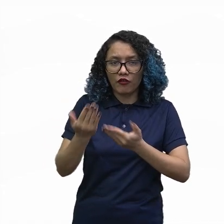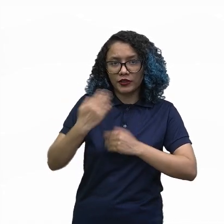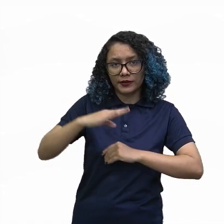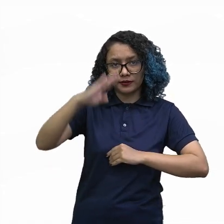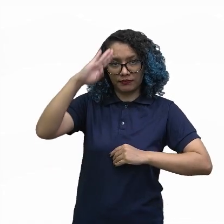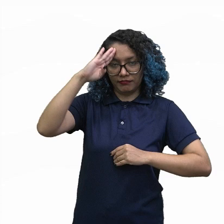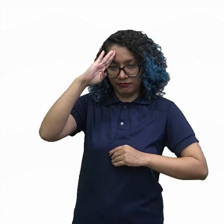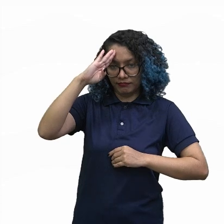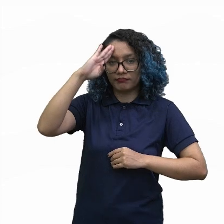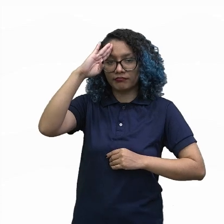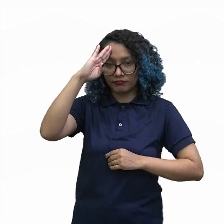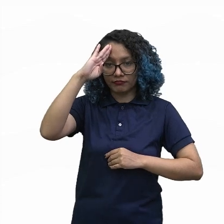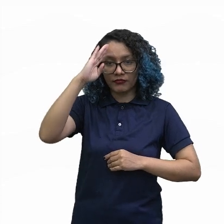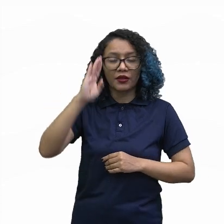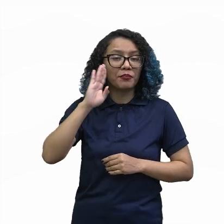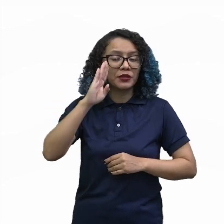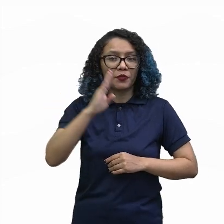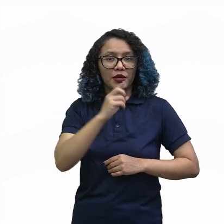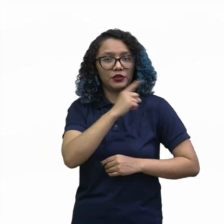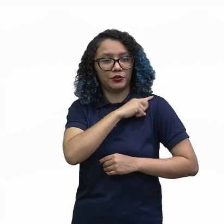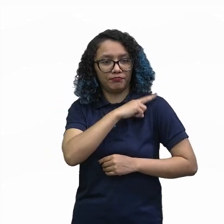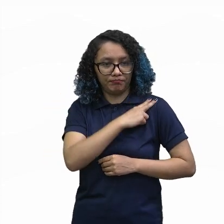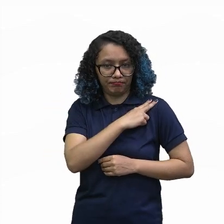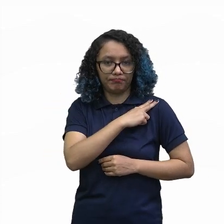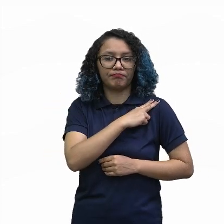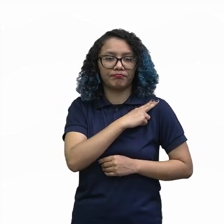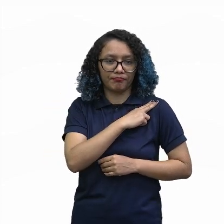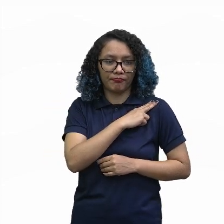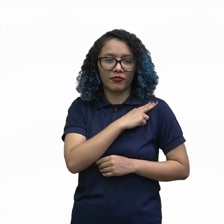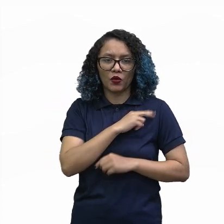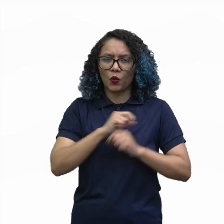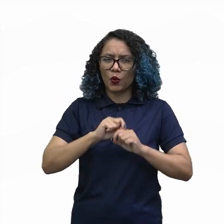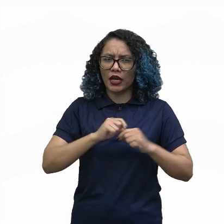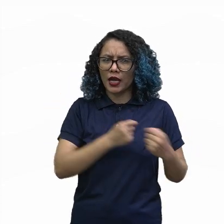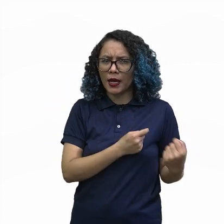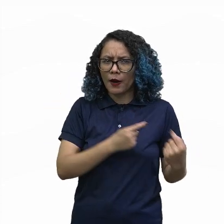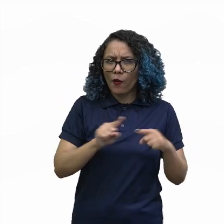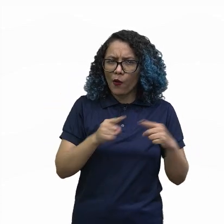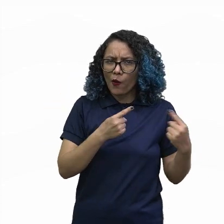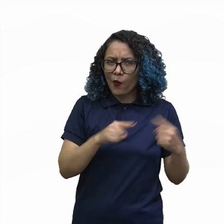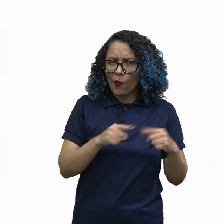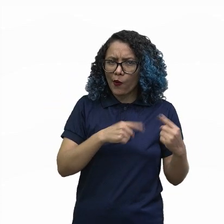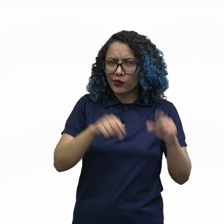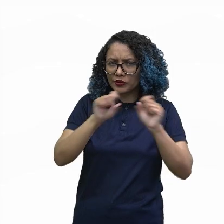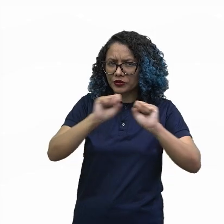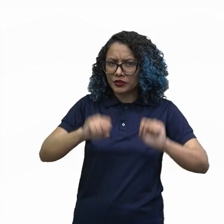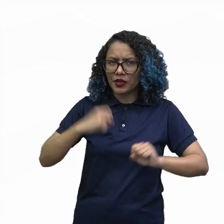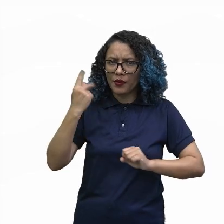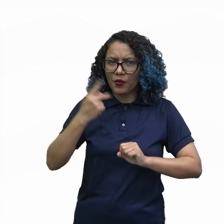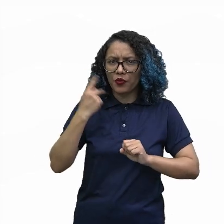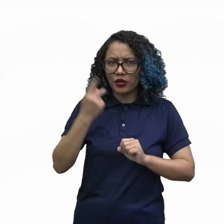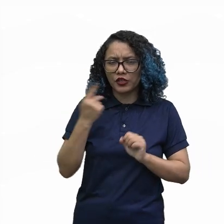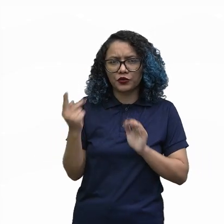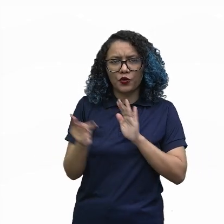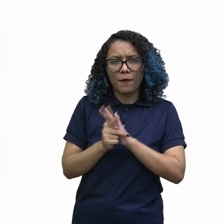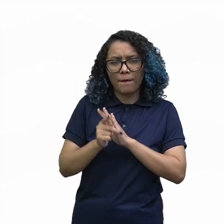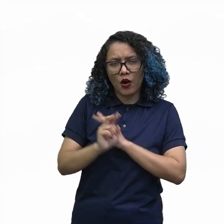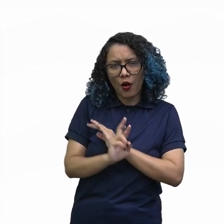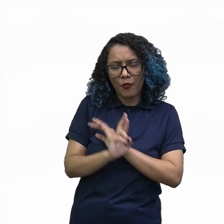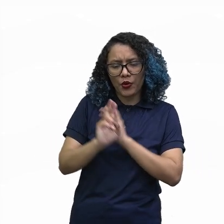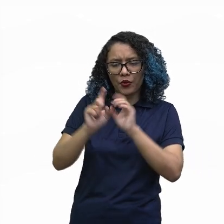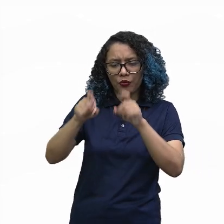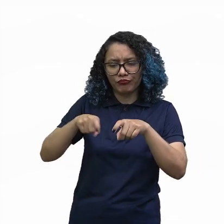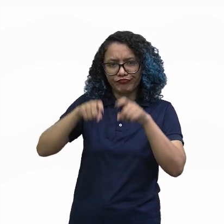Exército, principalmente tenentes que começaram a se rebelar contra aquele sistema político oligárquico. Eles